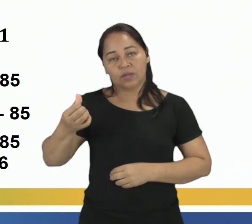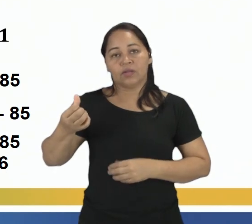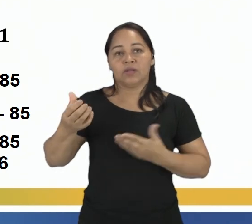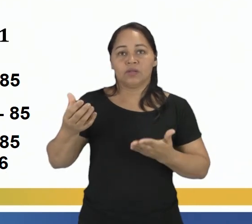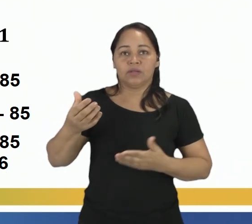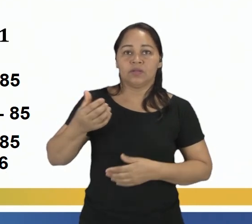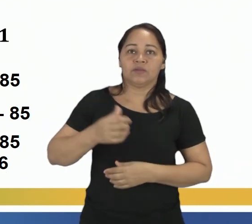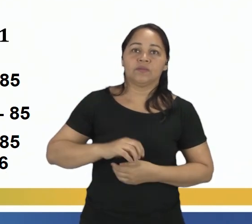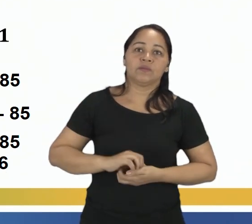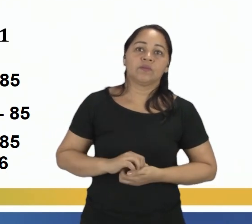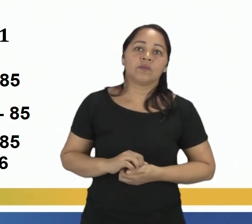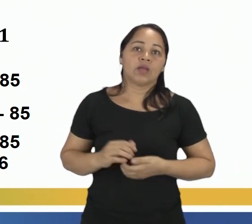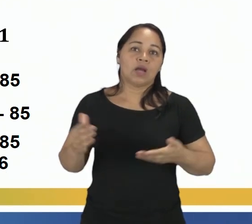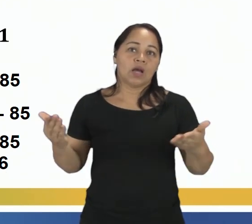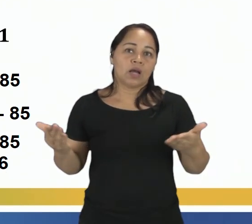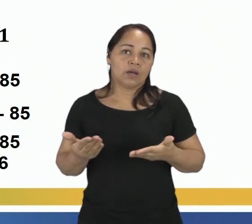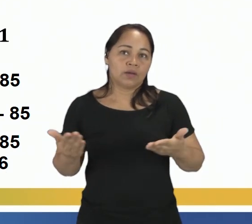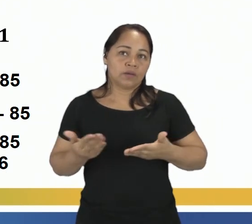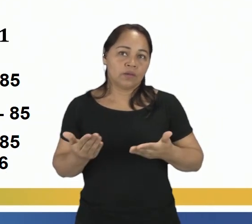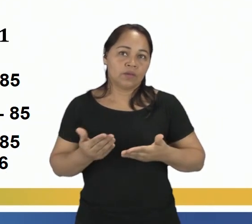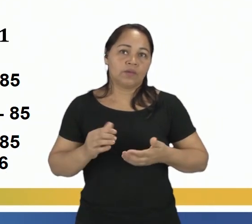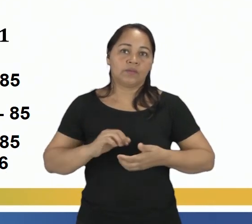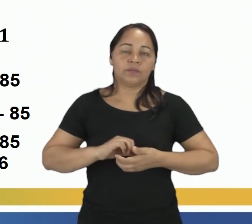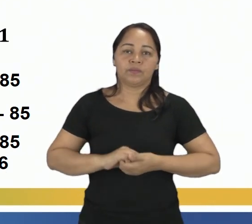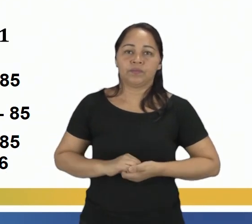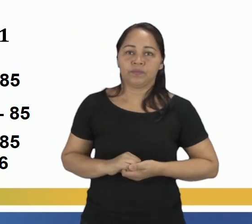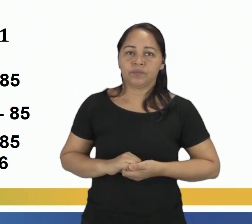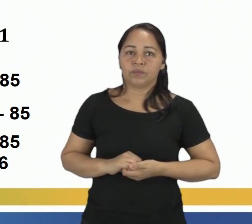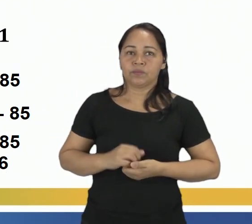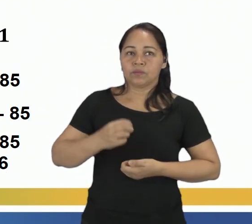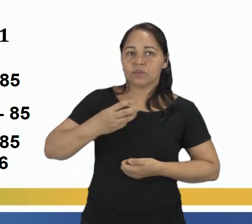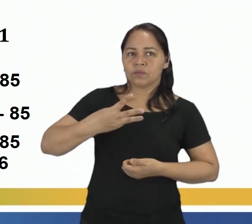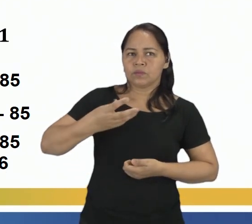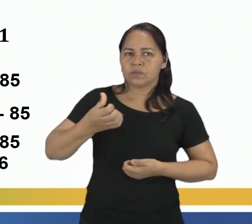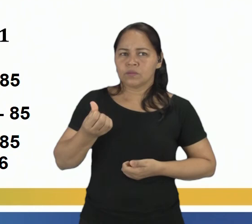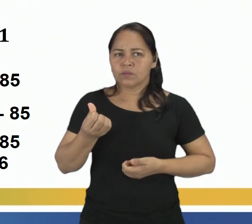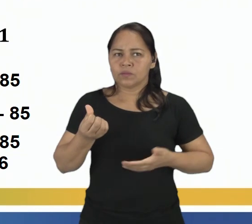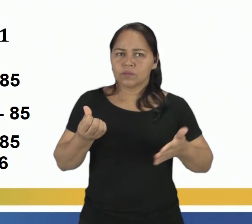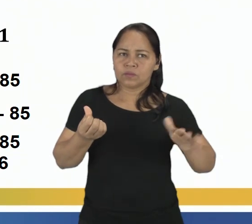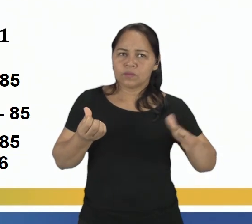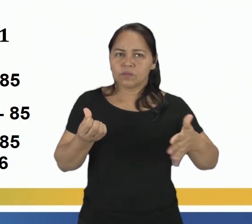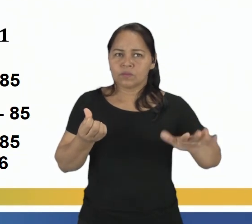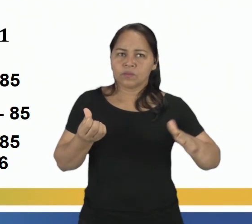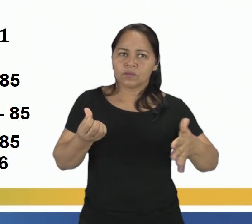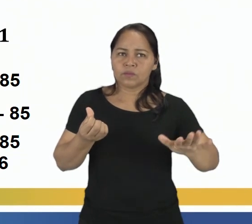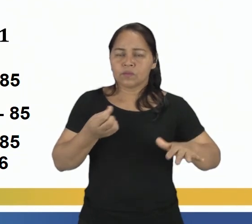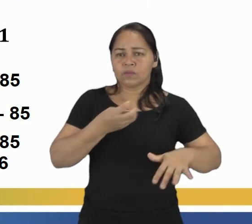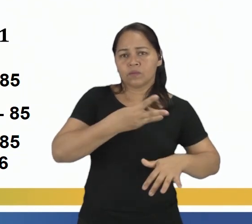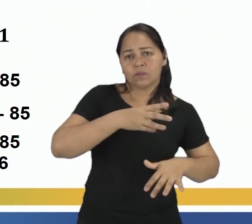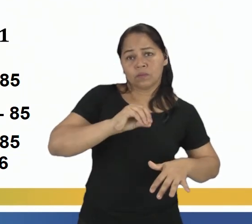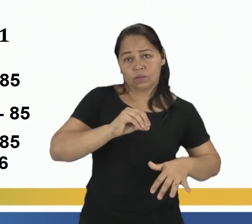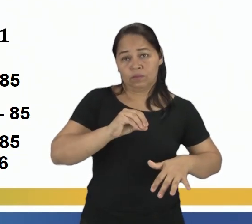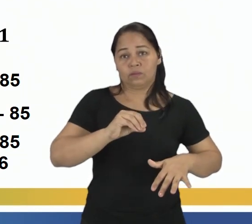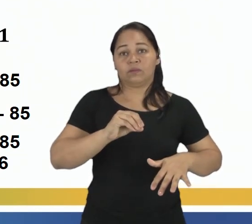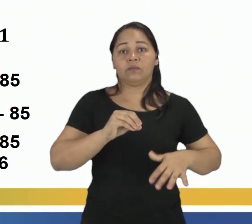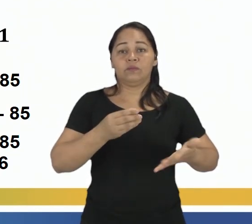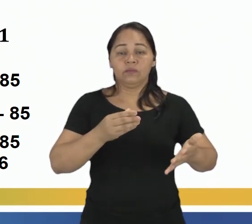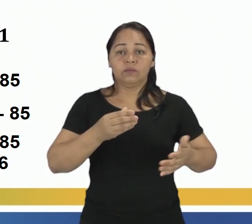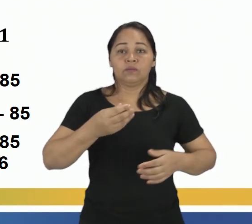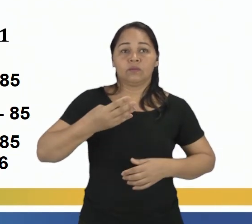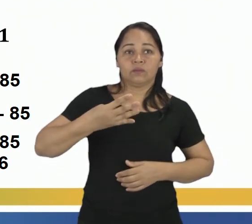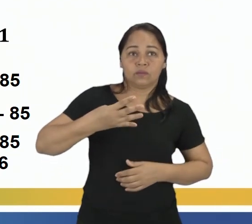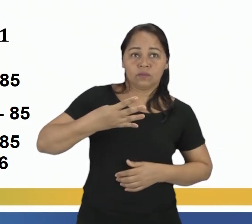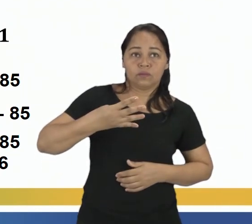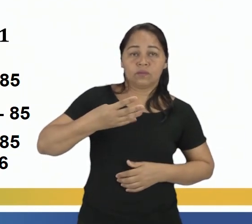diferença é igual a 36, eu vou lá na tabela para verificar que 36 está entre 30 e 43, ou seja, ela é alta,